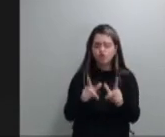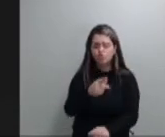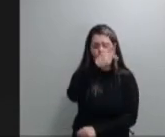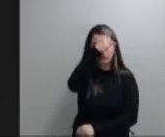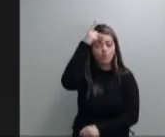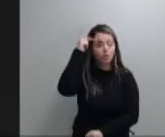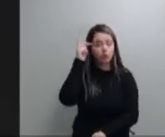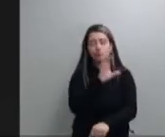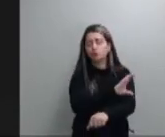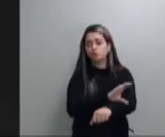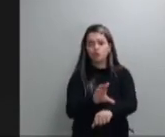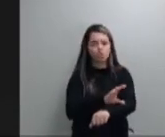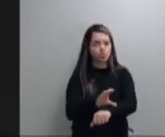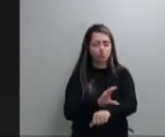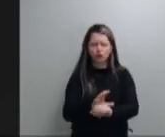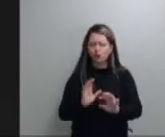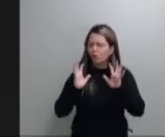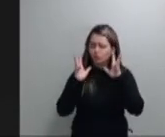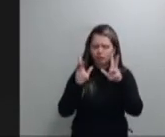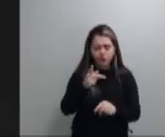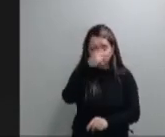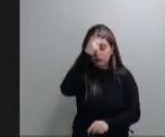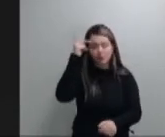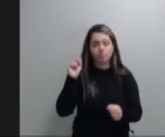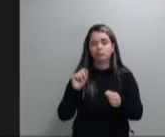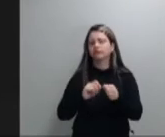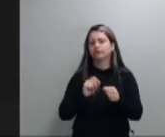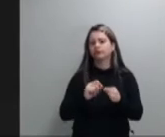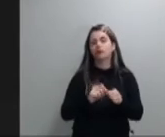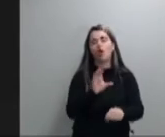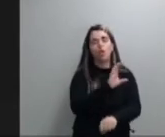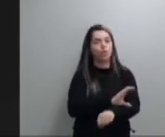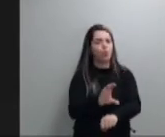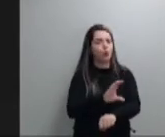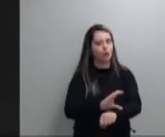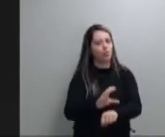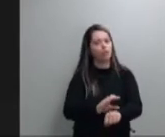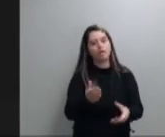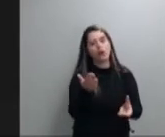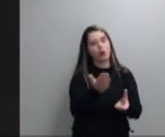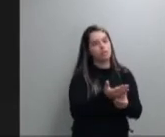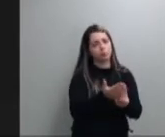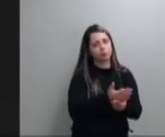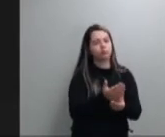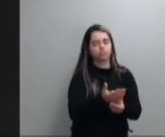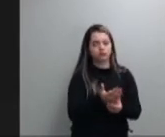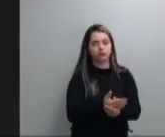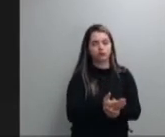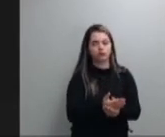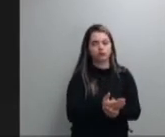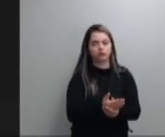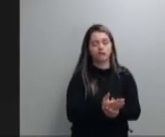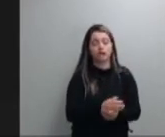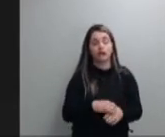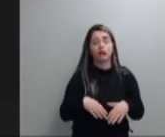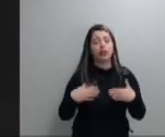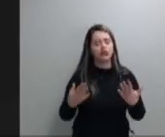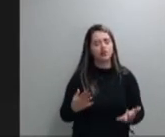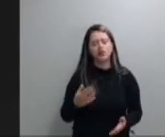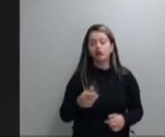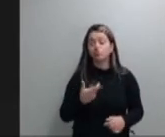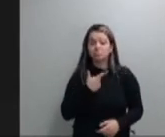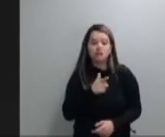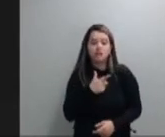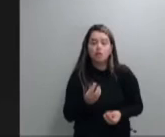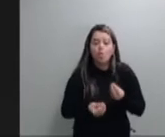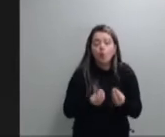recorridos e outros que não estão nesse processo. Também não se está em discussão, ministro Lugial, como a vossa excelência bem notou, a questão de